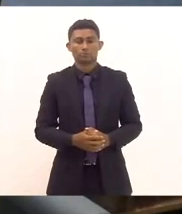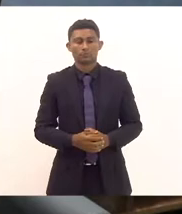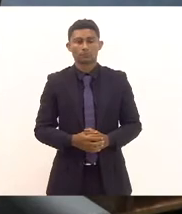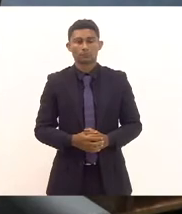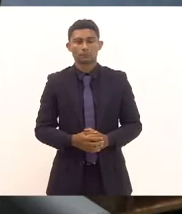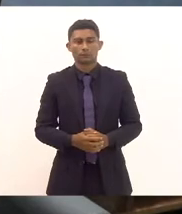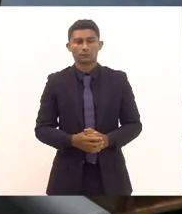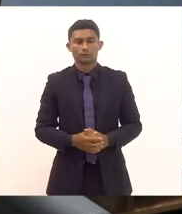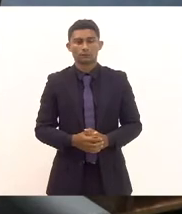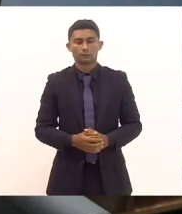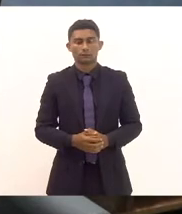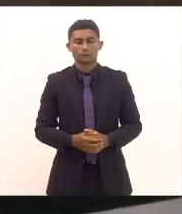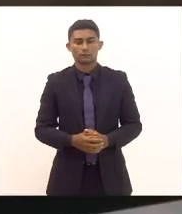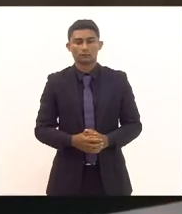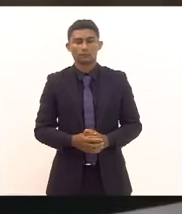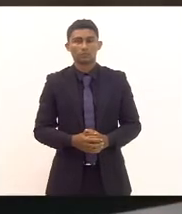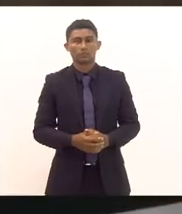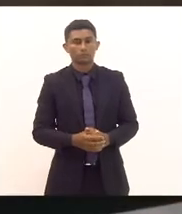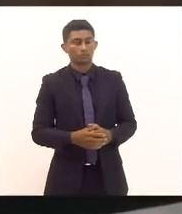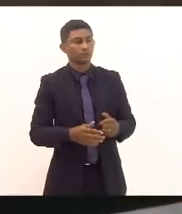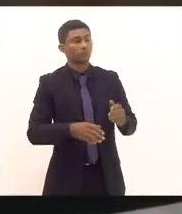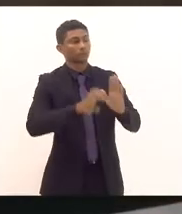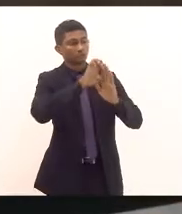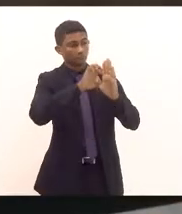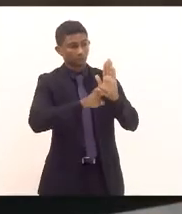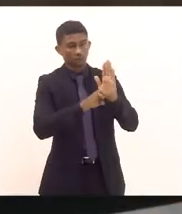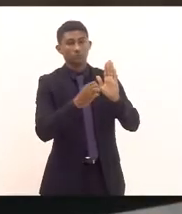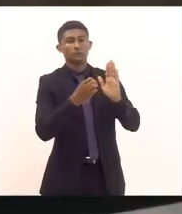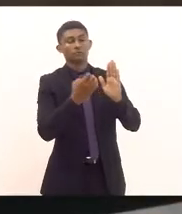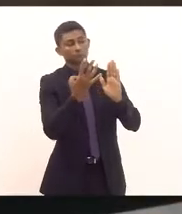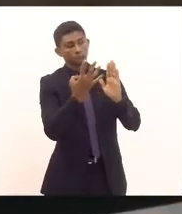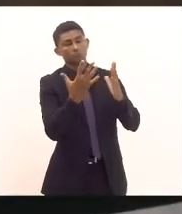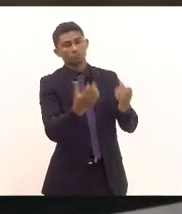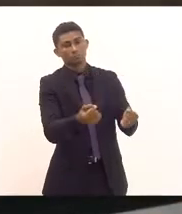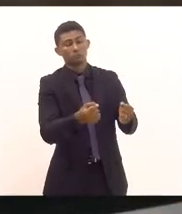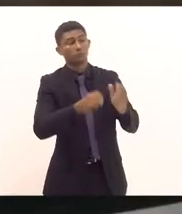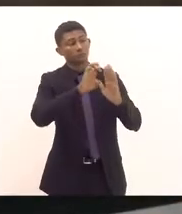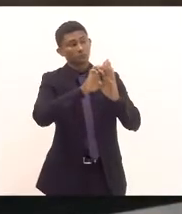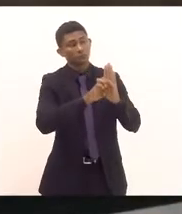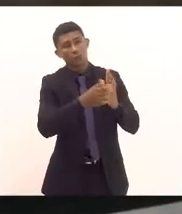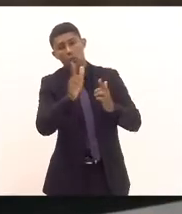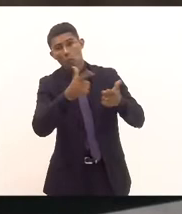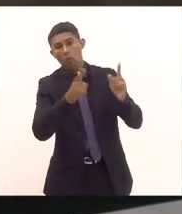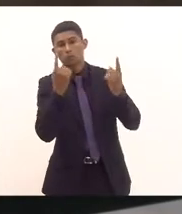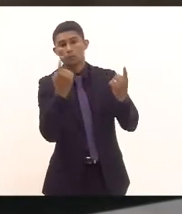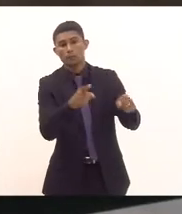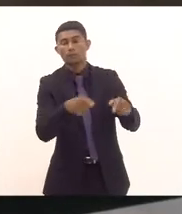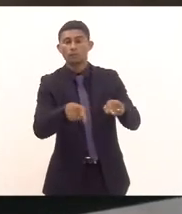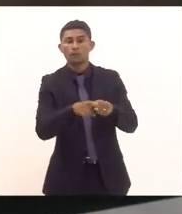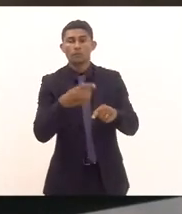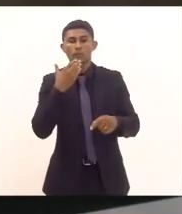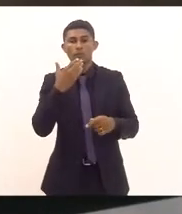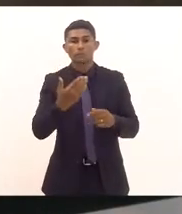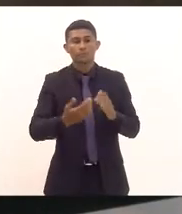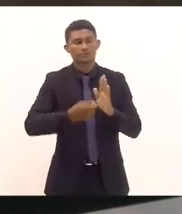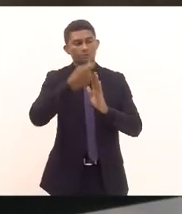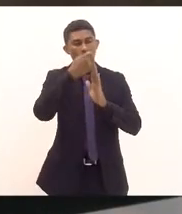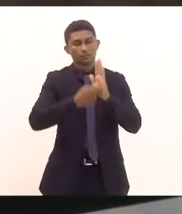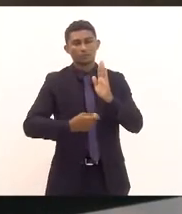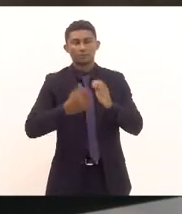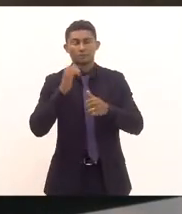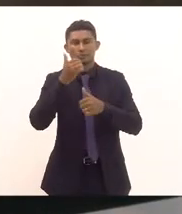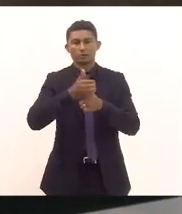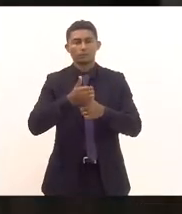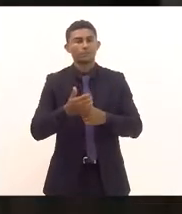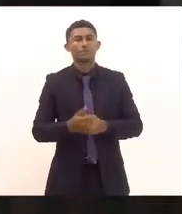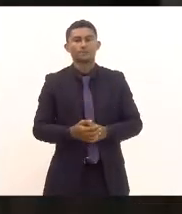G1 é favorável emenda quatro contrário as demais emendas concluindo substitutivos pedindo forma final de redação